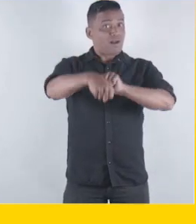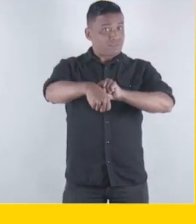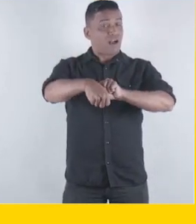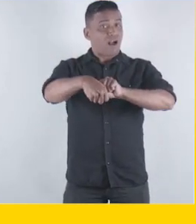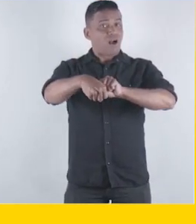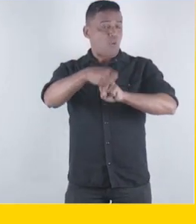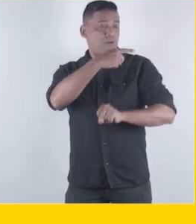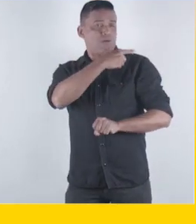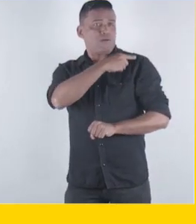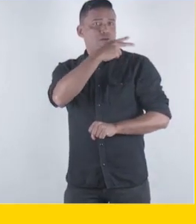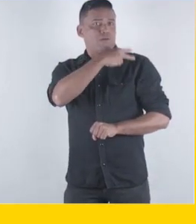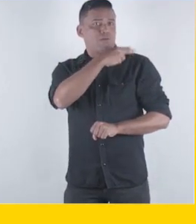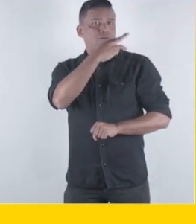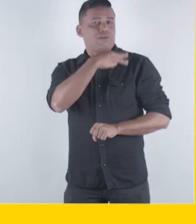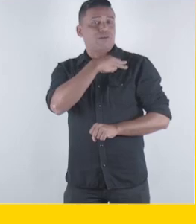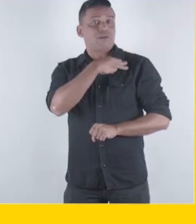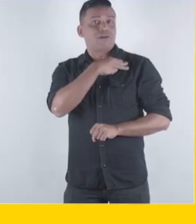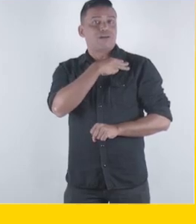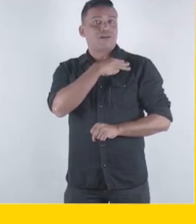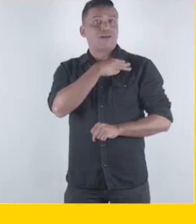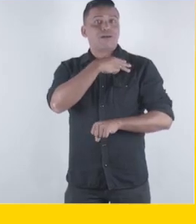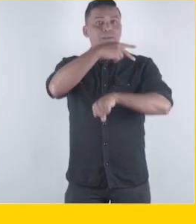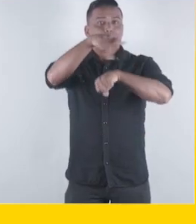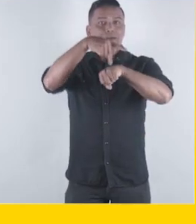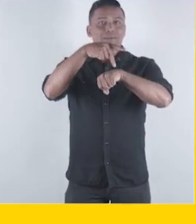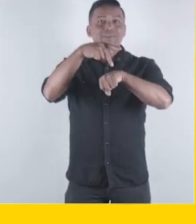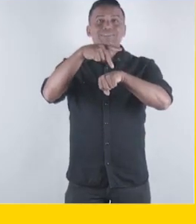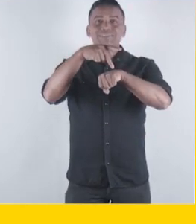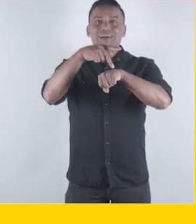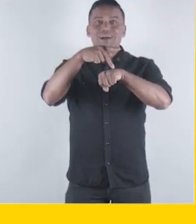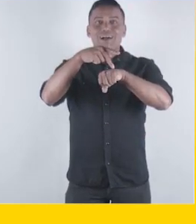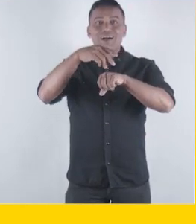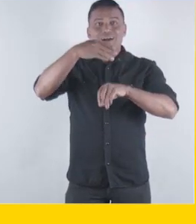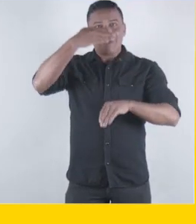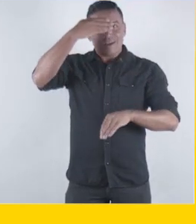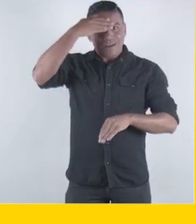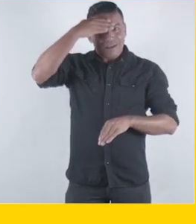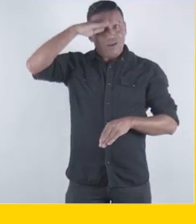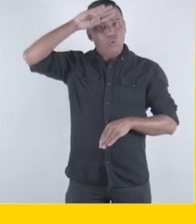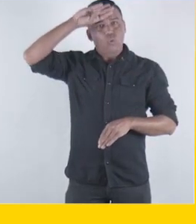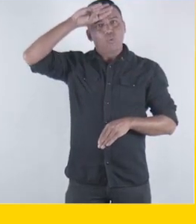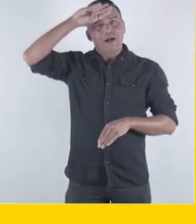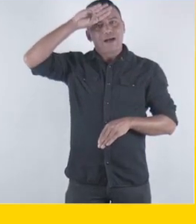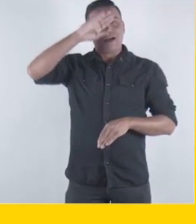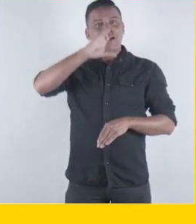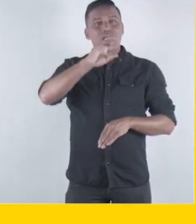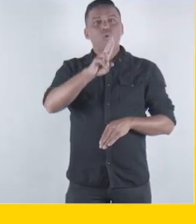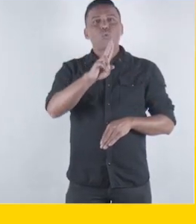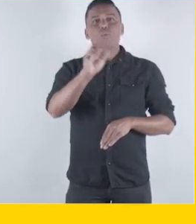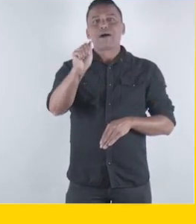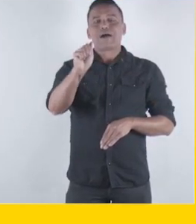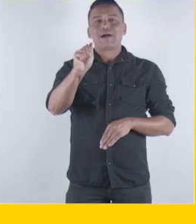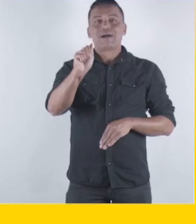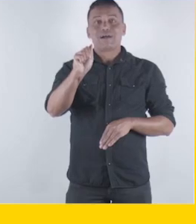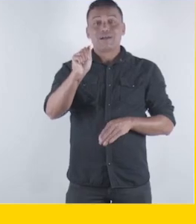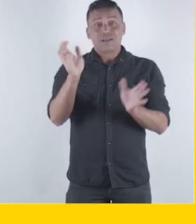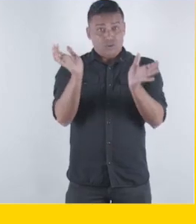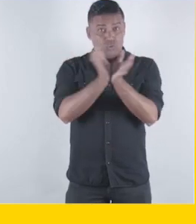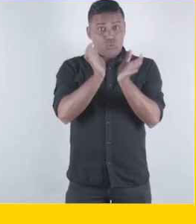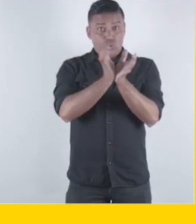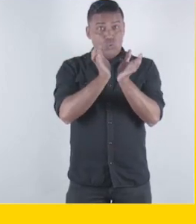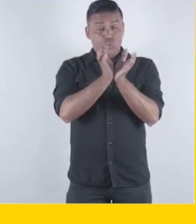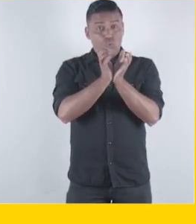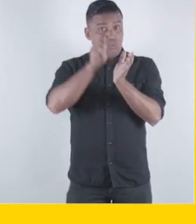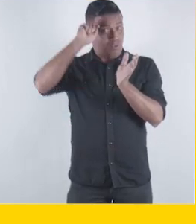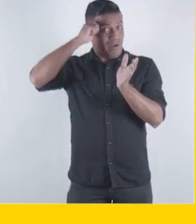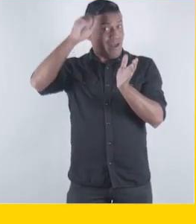estudos secundários em Cuba, num grupo de estudantes de Moçambique que foram